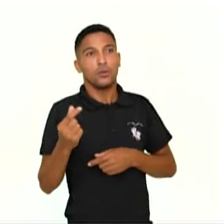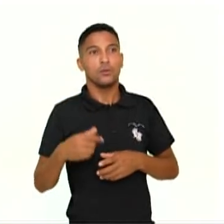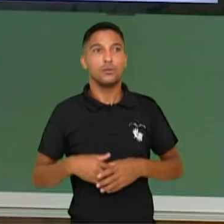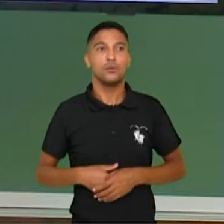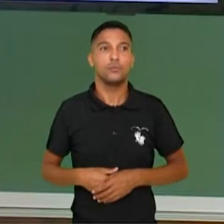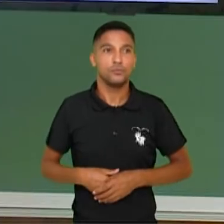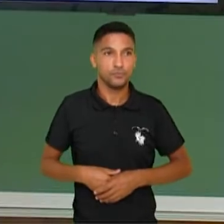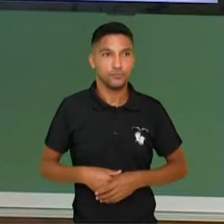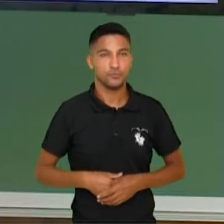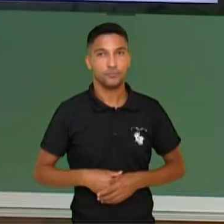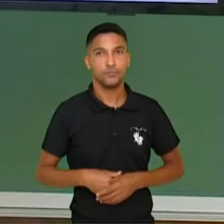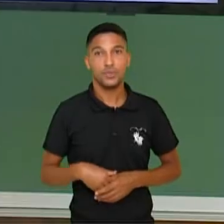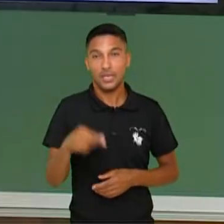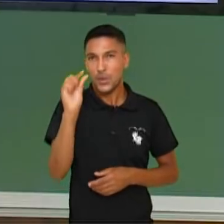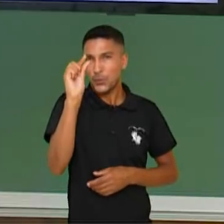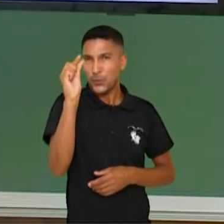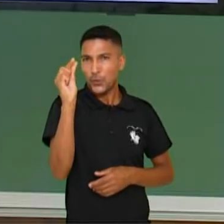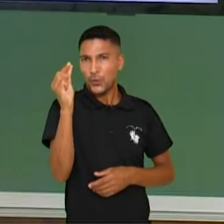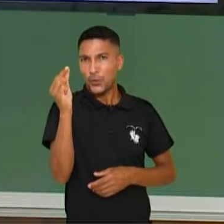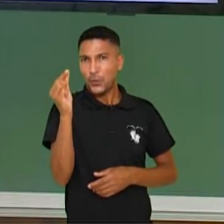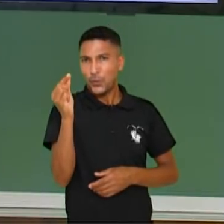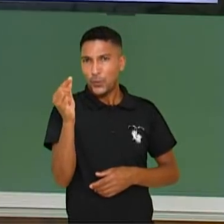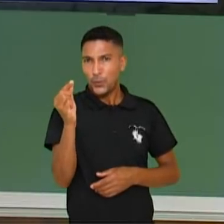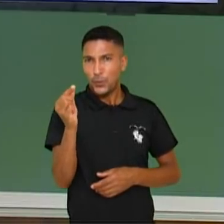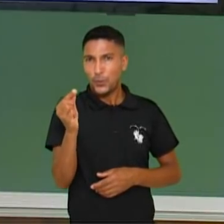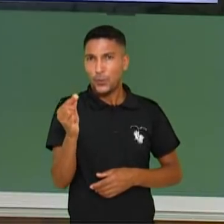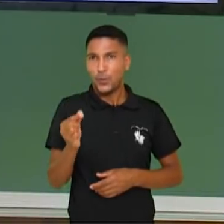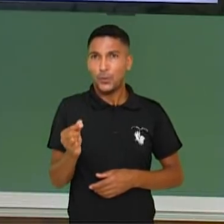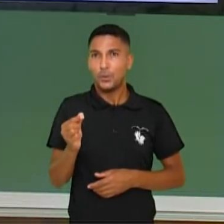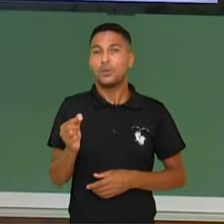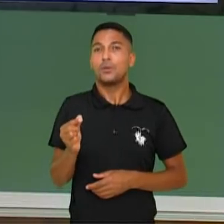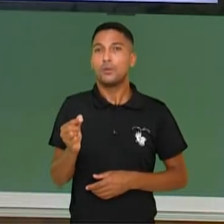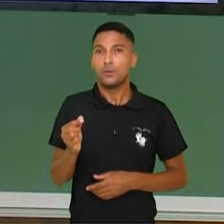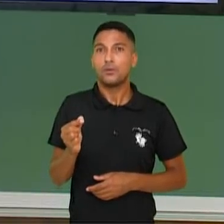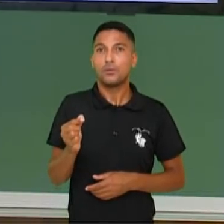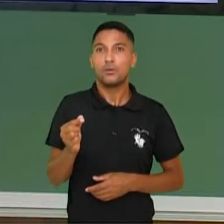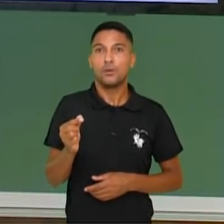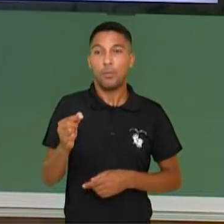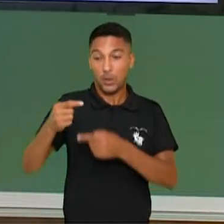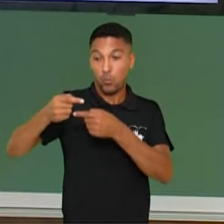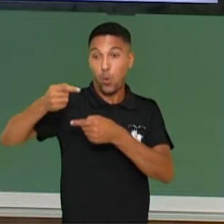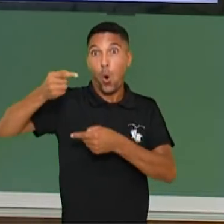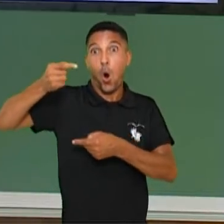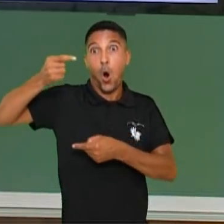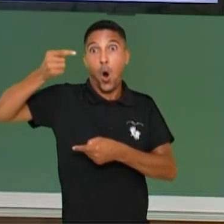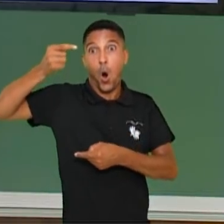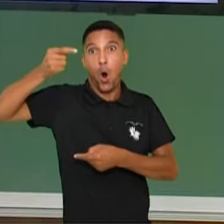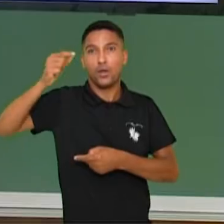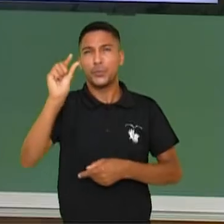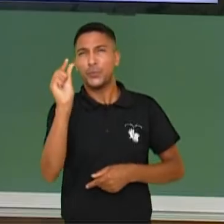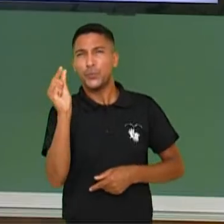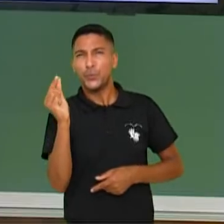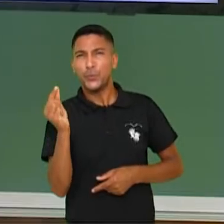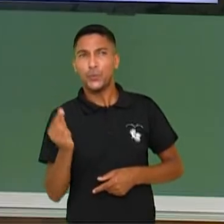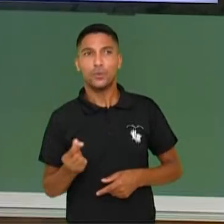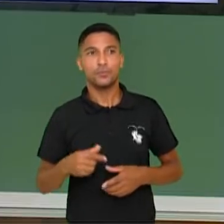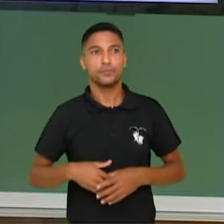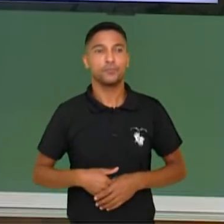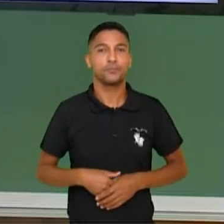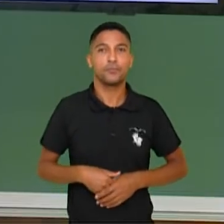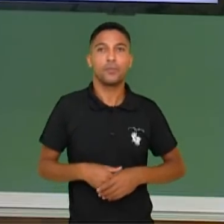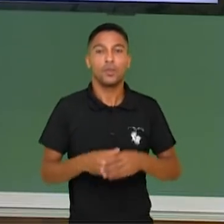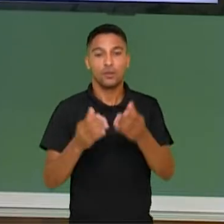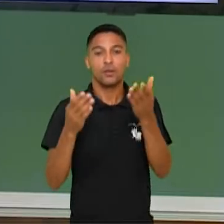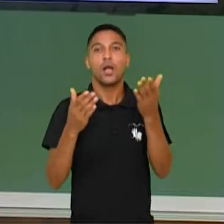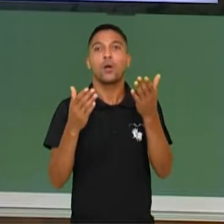comprimento e a largura. Aí eu tenho a última classificação, os ossos irregulares. Irregular, não tem um